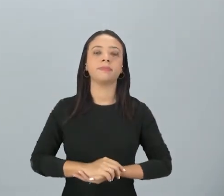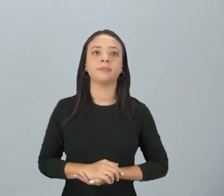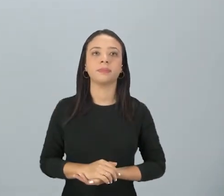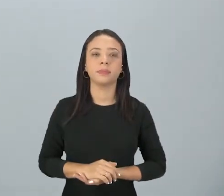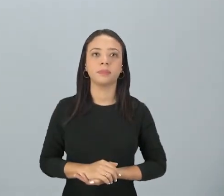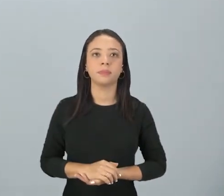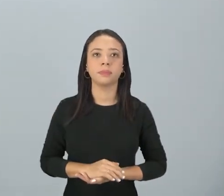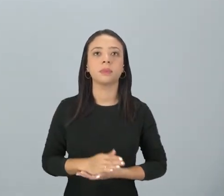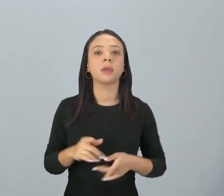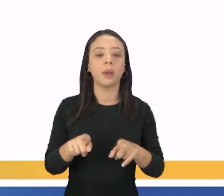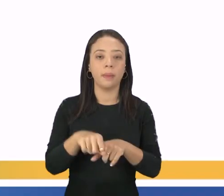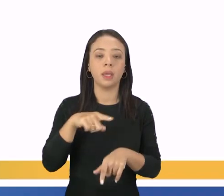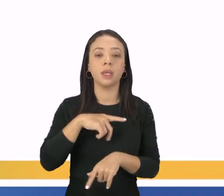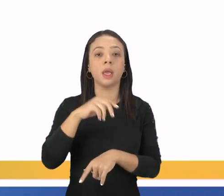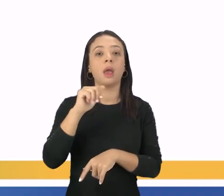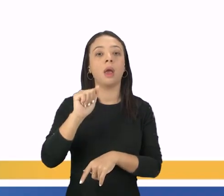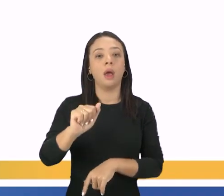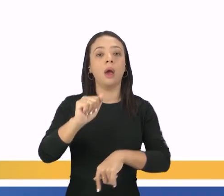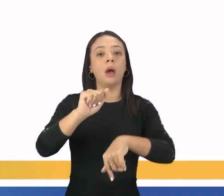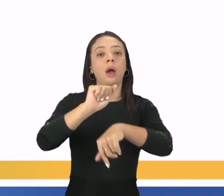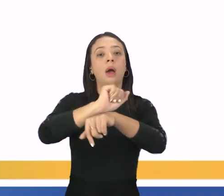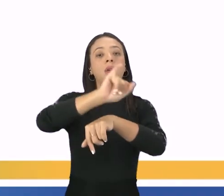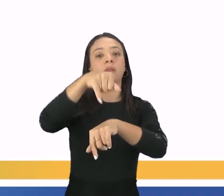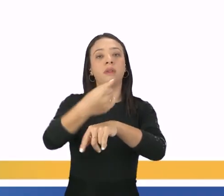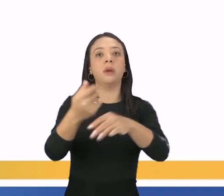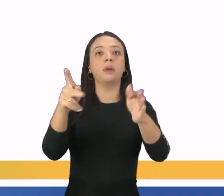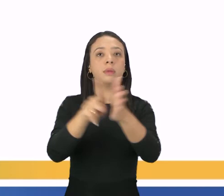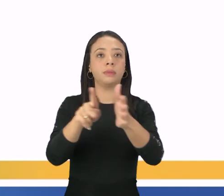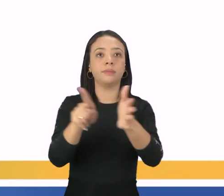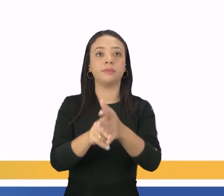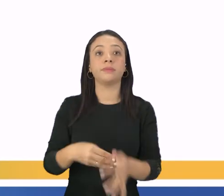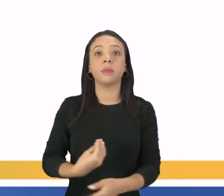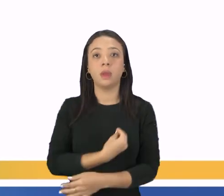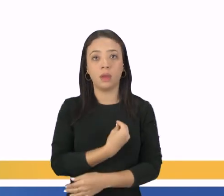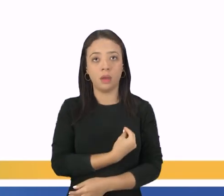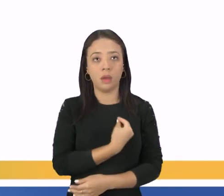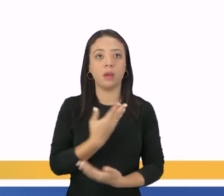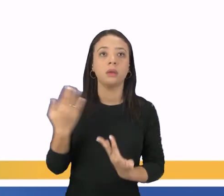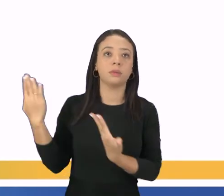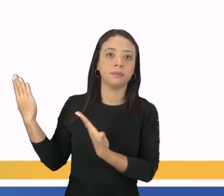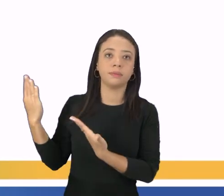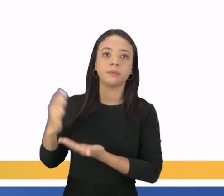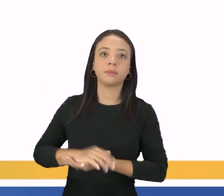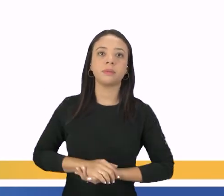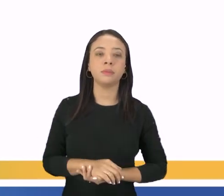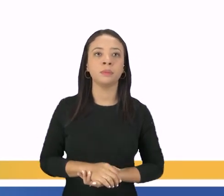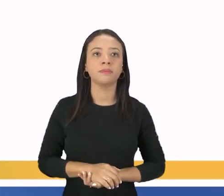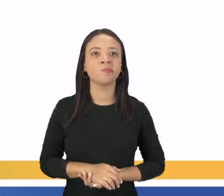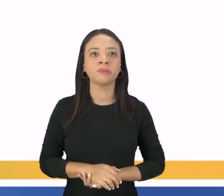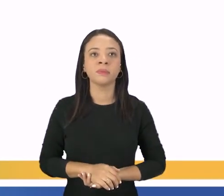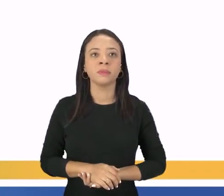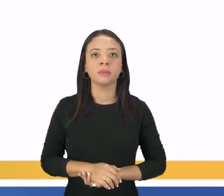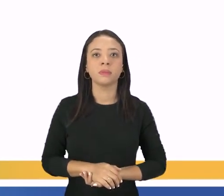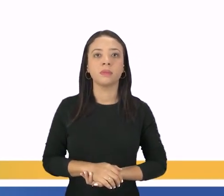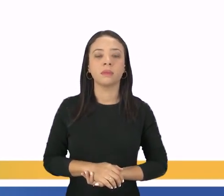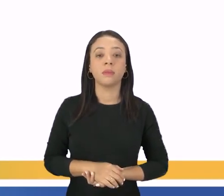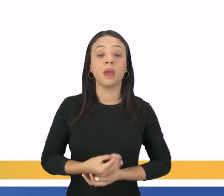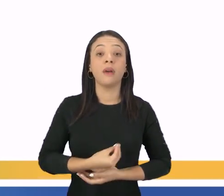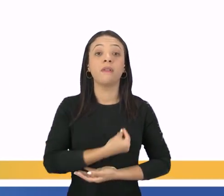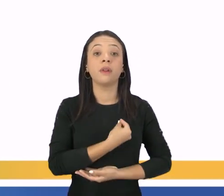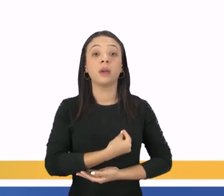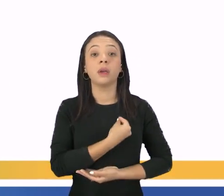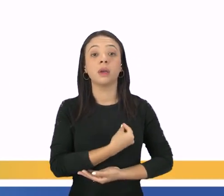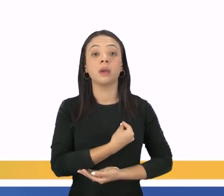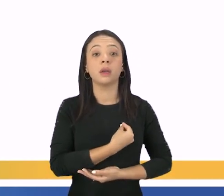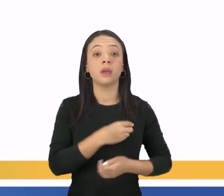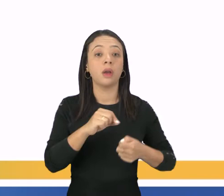Né? E aí tem os advérbios de frequência, muitas vezes, a menudo, normalmente, a vezes, alguma vez, quase nunca ou nunca, né? A frequência com que